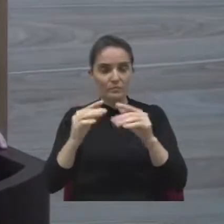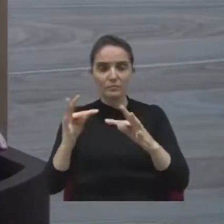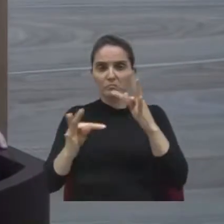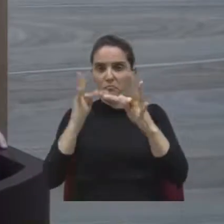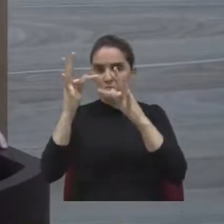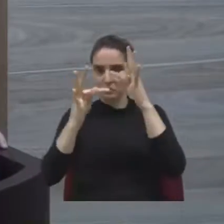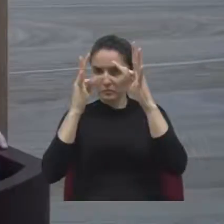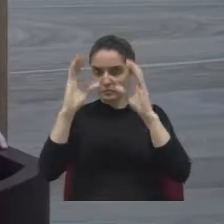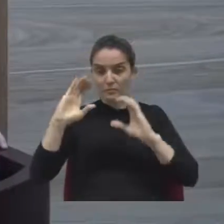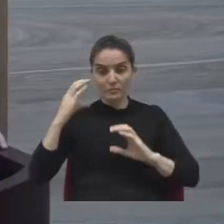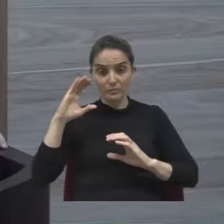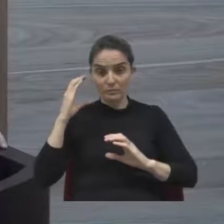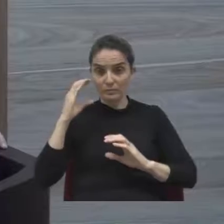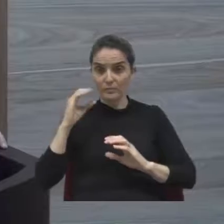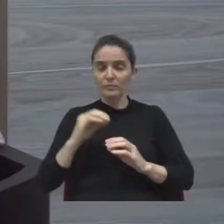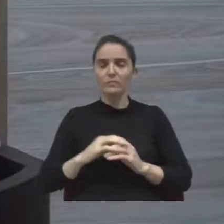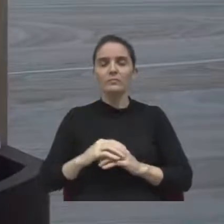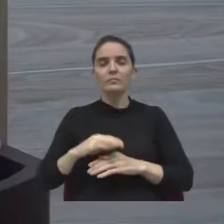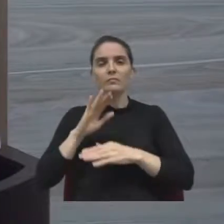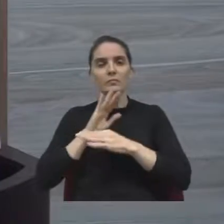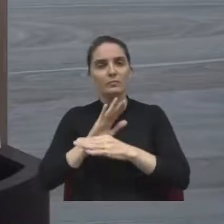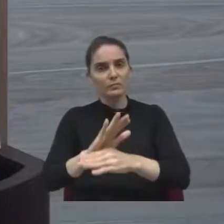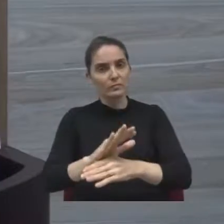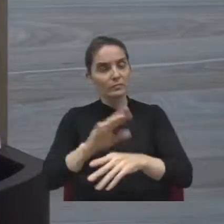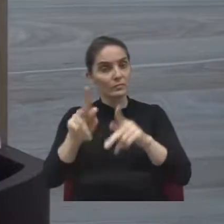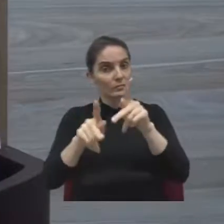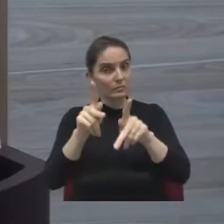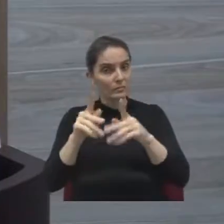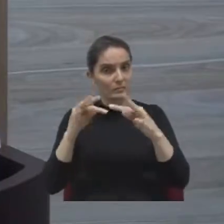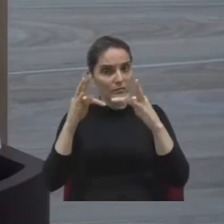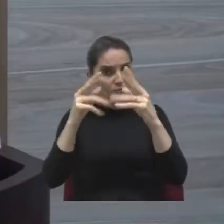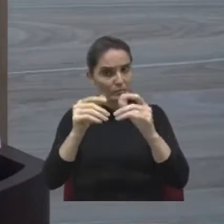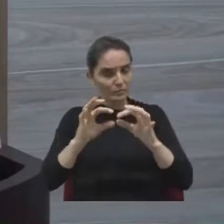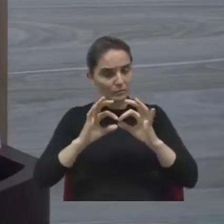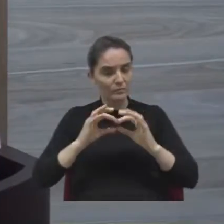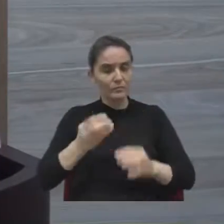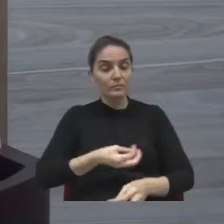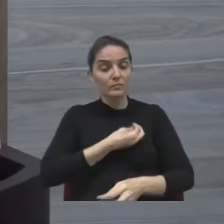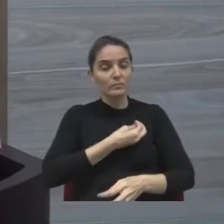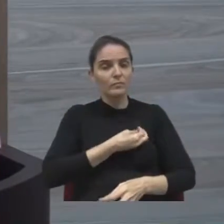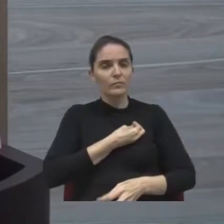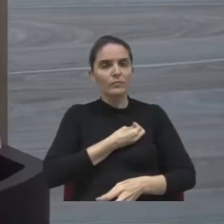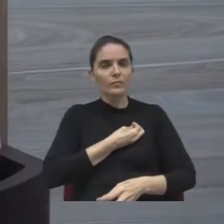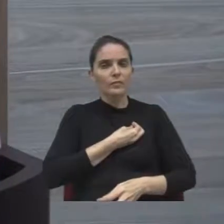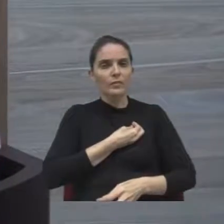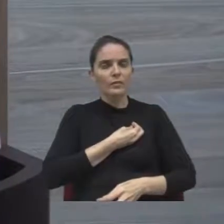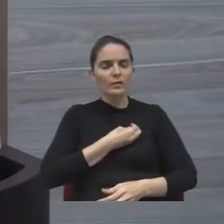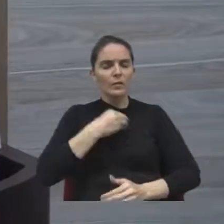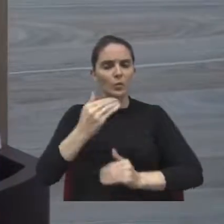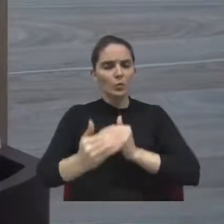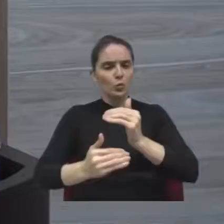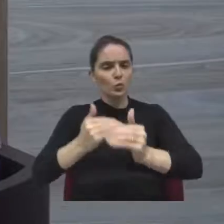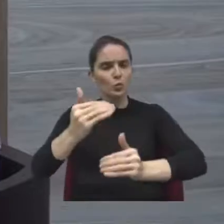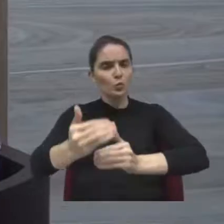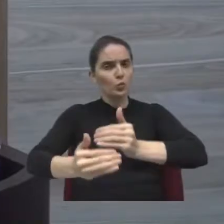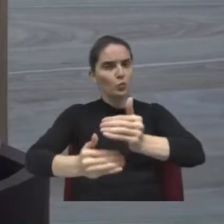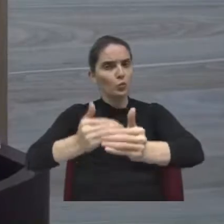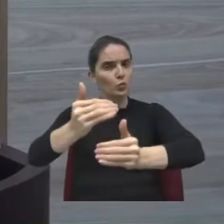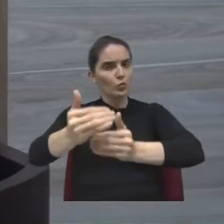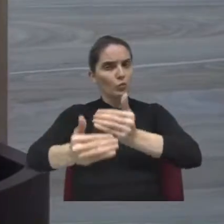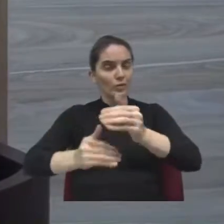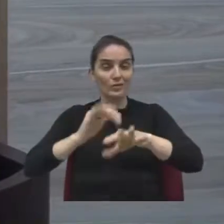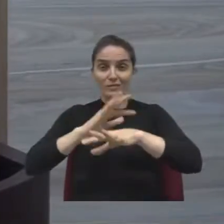consegue trazer hoje para a população uma longevidade, coisas que não tinham cura e tratamento, hoje a